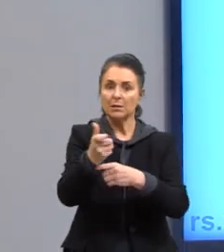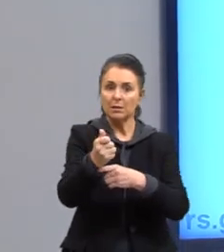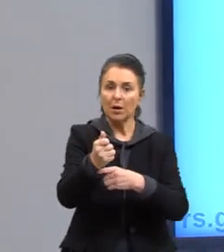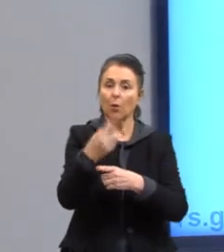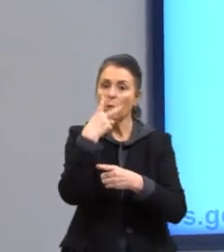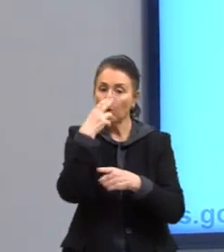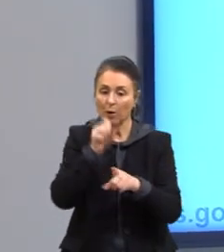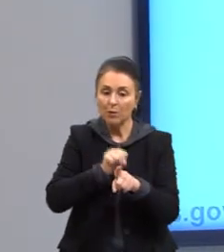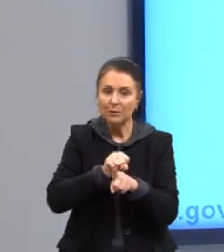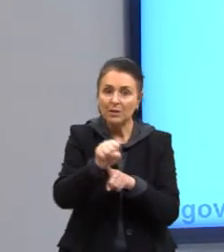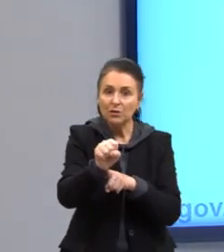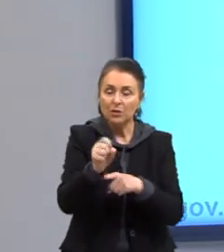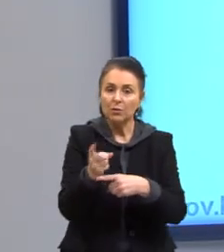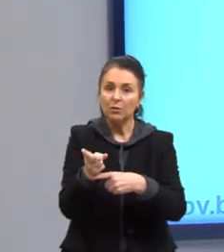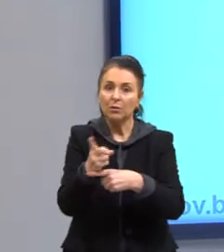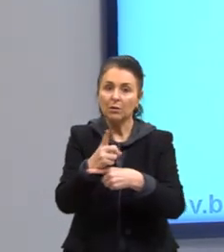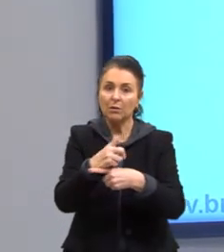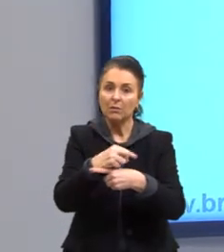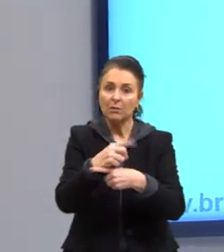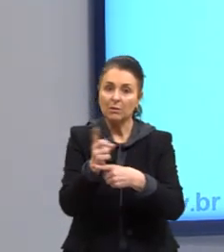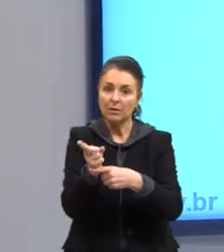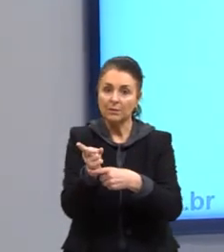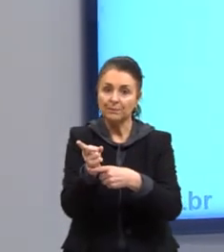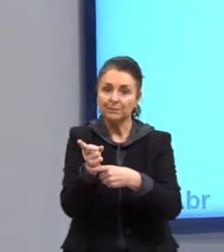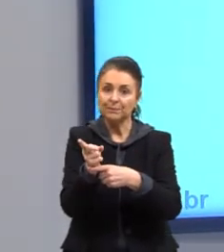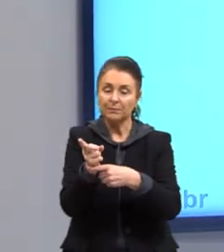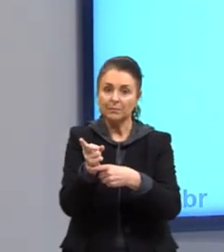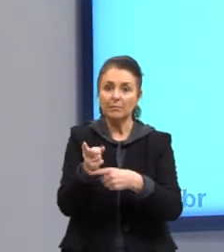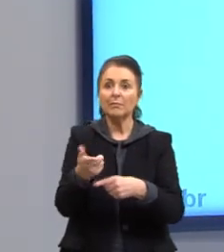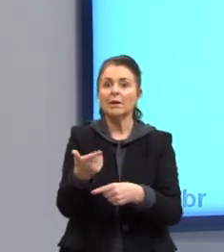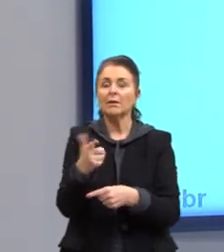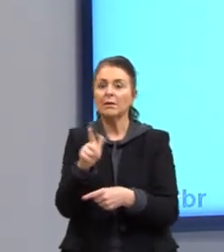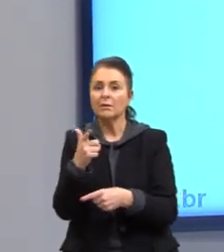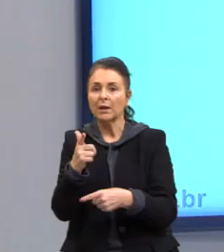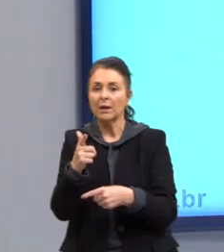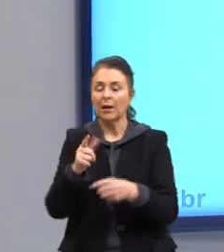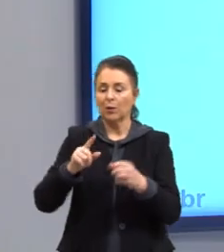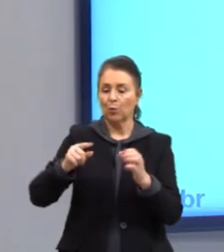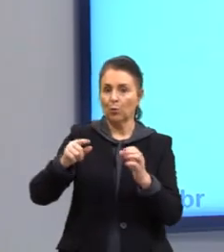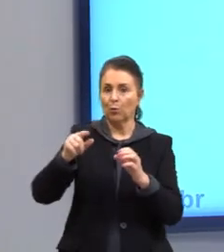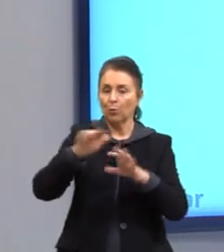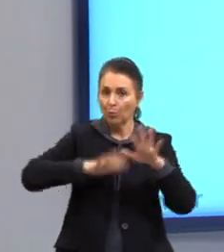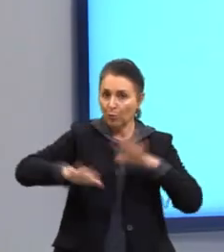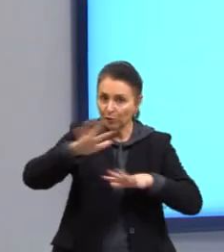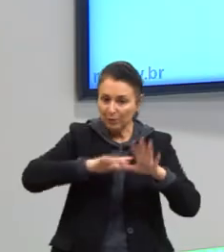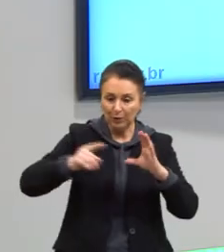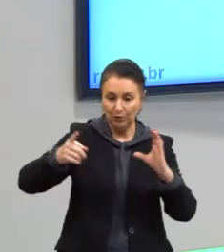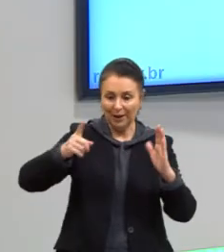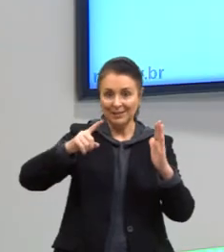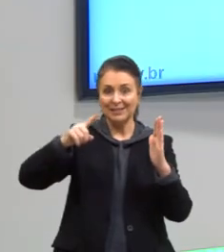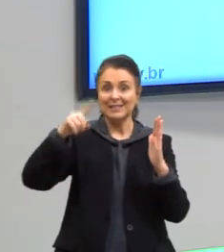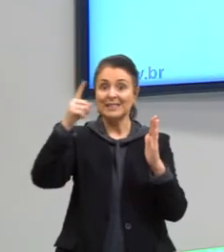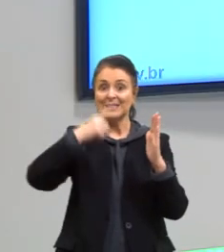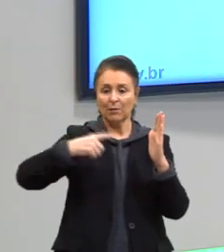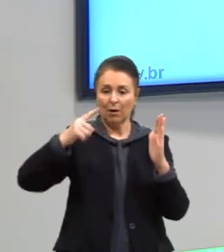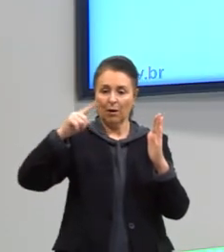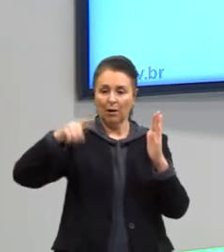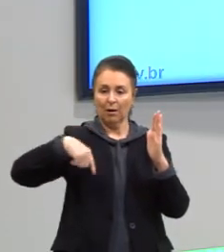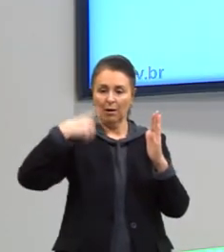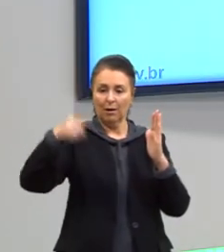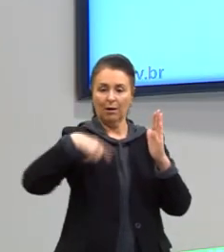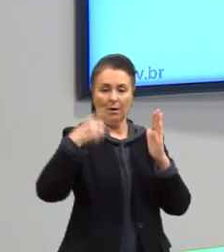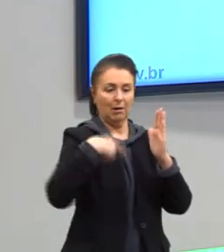mas a gente viu que não é possível a celebração quando o movimento é circular é sempre para o centro então